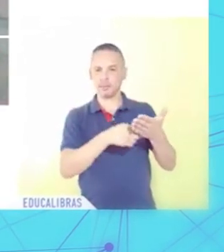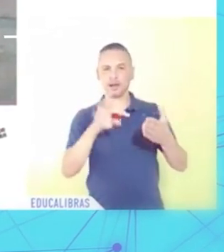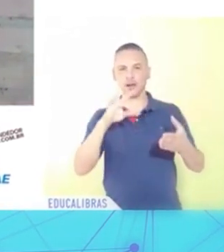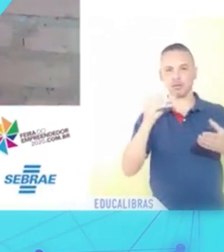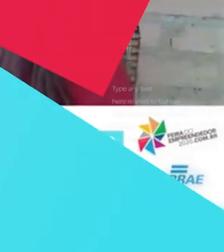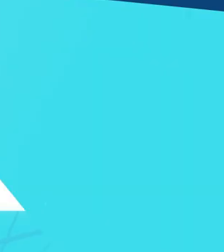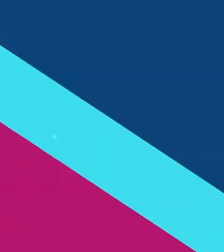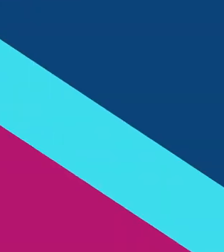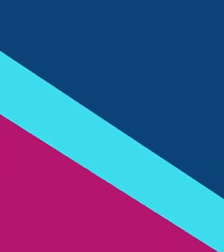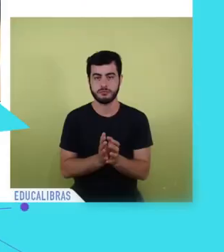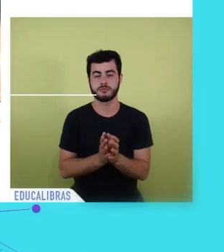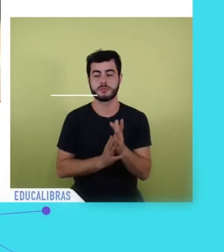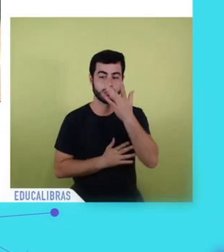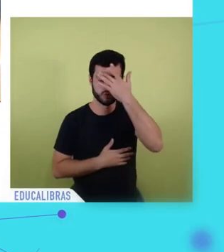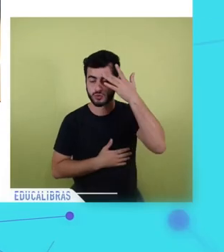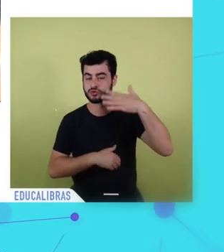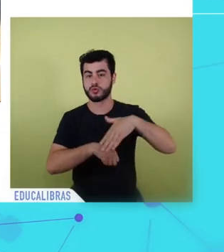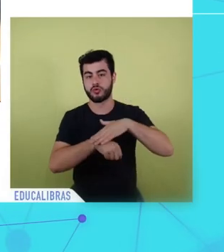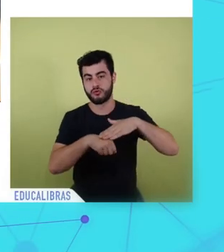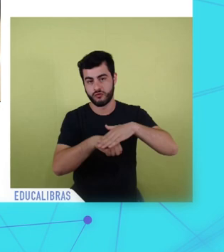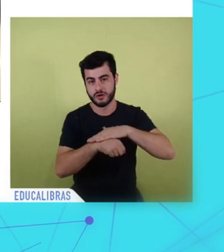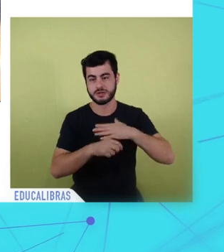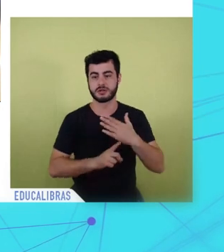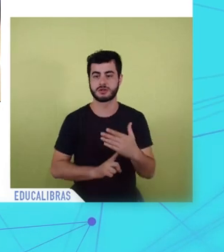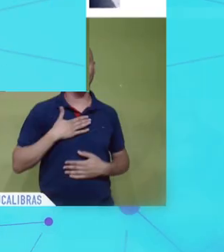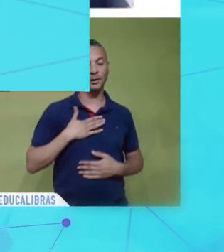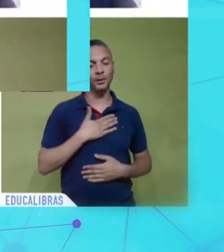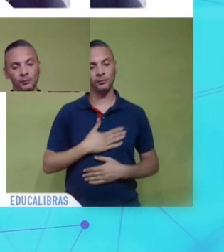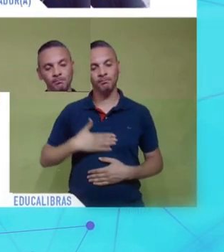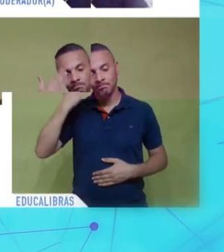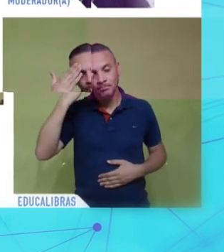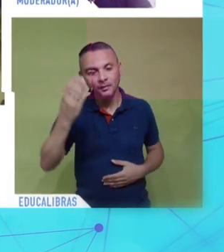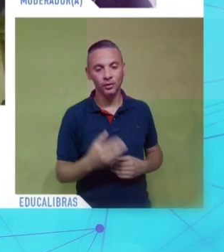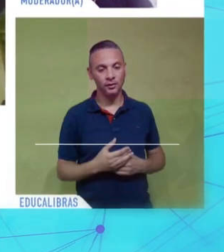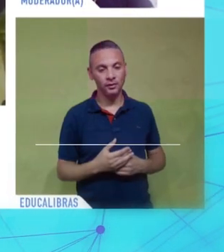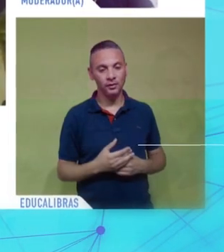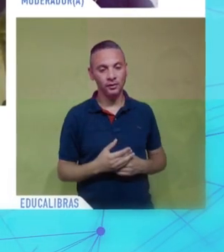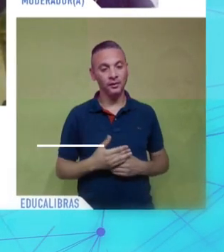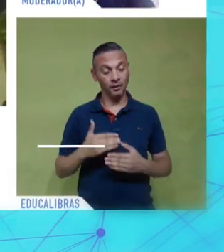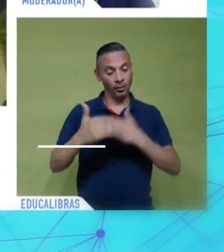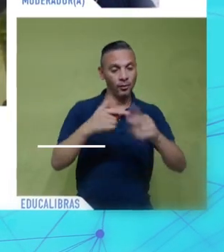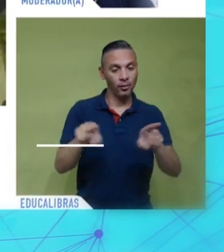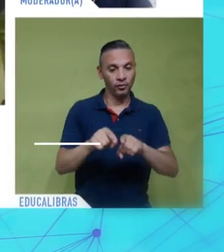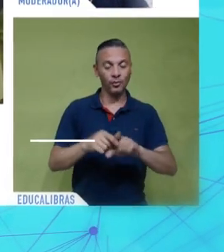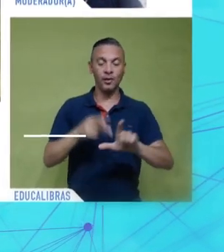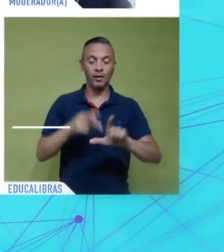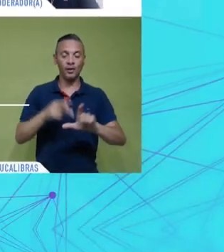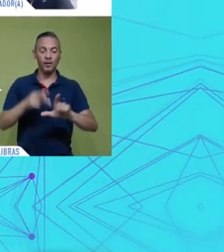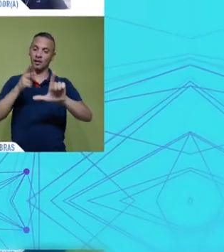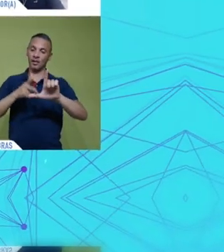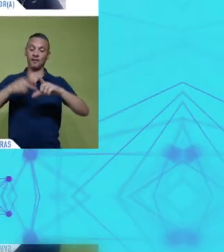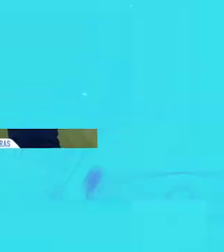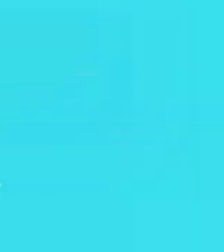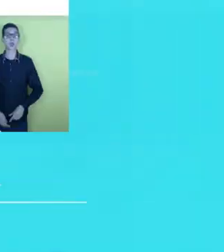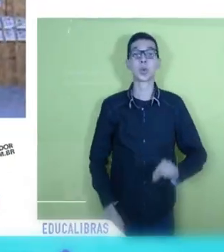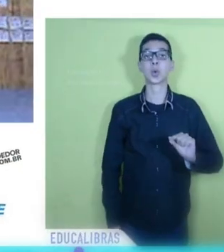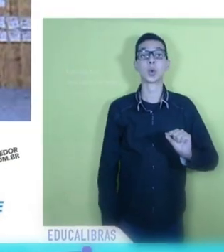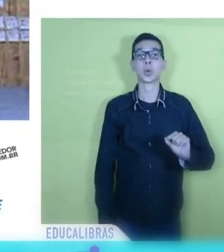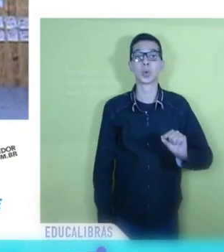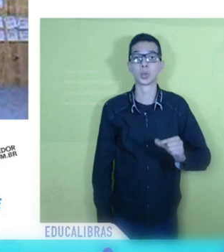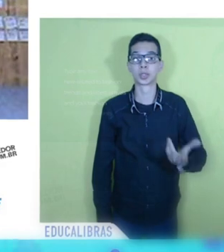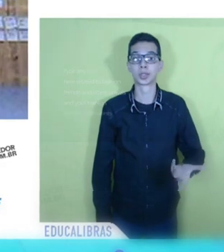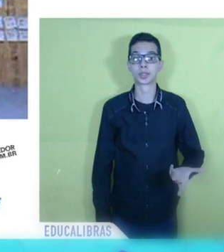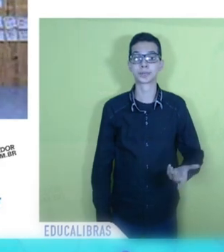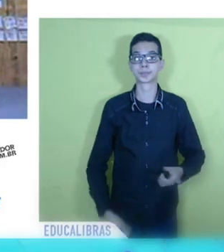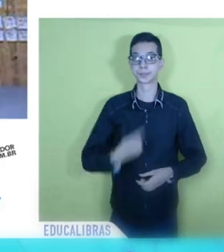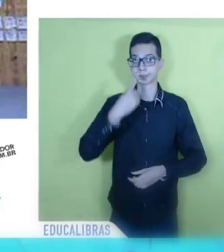desses conteúdos, tá? Para falar de transformação digital. Então, bora lá fazer live e aparecer pro mundo. A